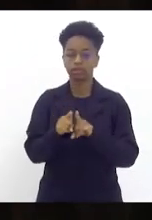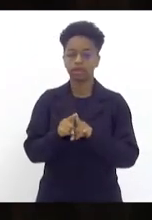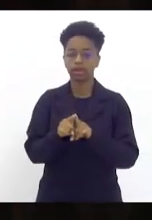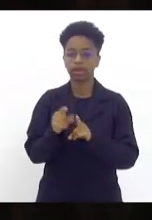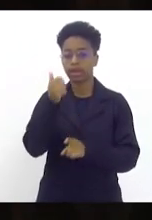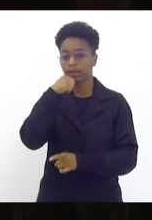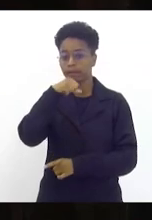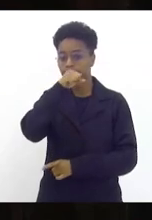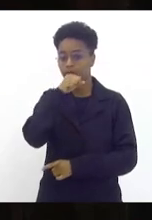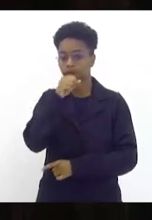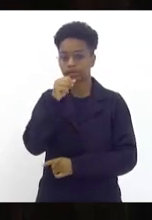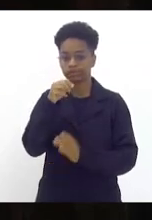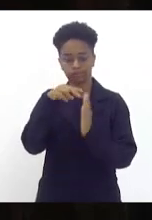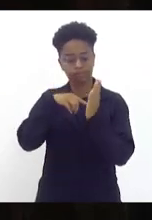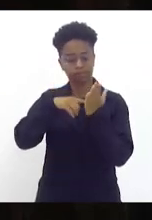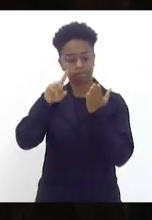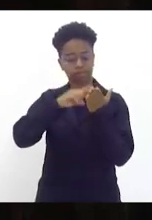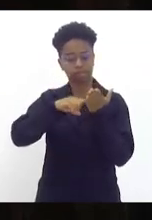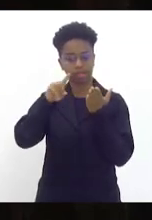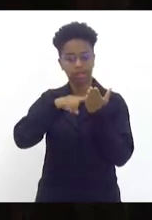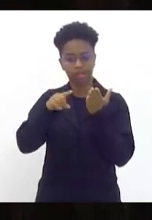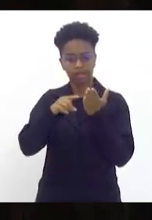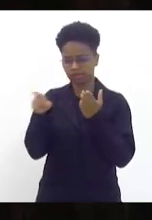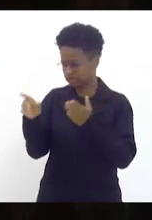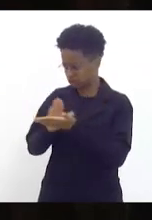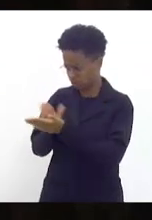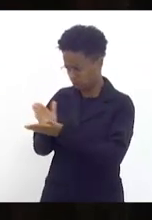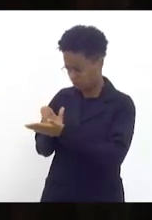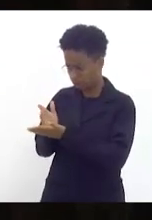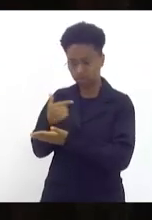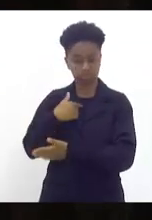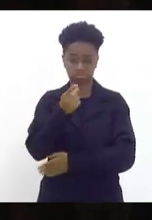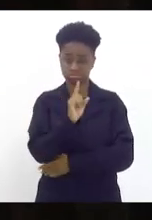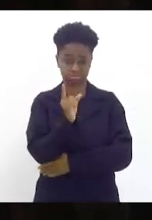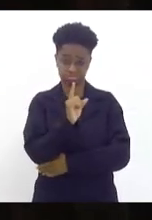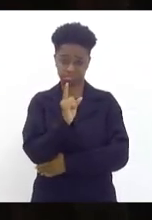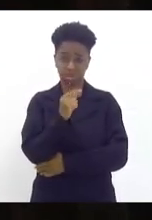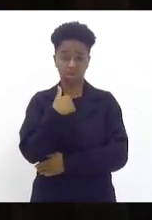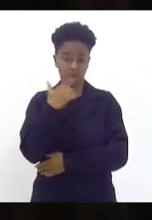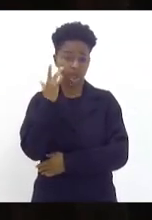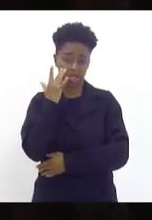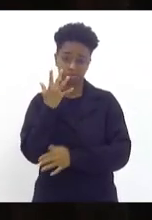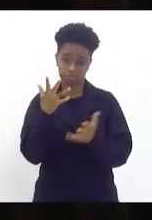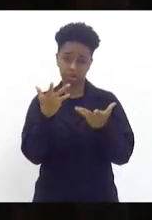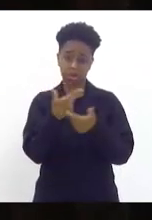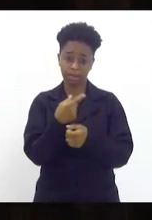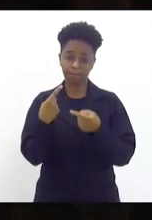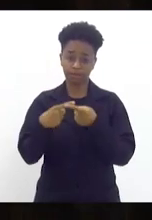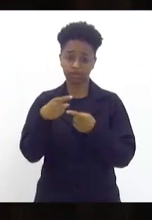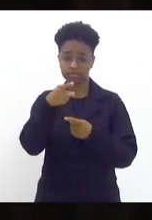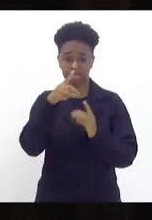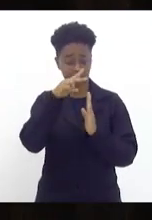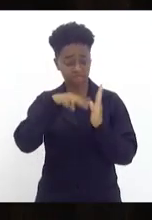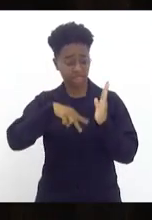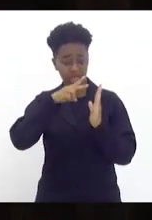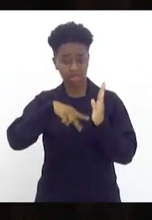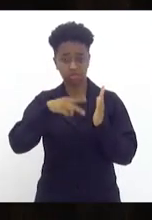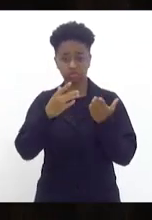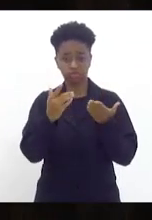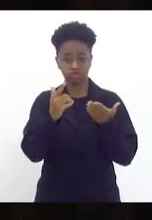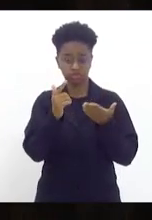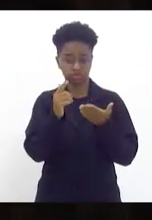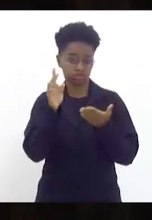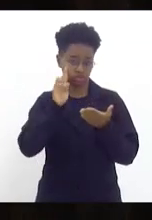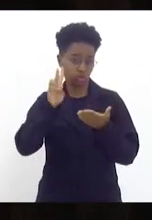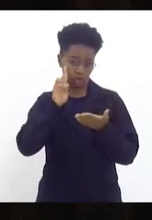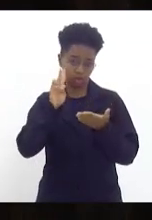passou o voo lendo história, perguntou se me incomodava. Eu falei, muito pelo contrário, eu estou achando o máximo que tu está aqui lendo historinha para teu filho, para tua